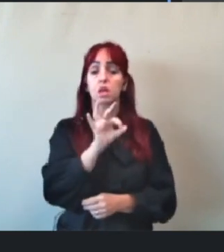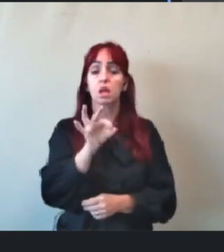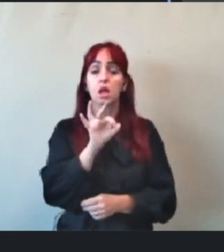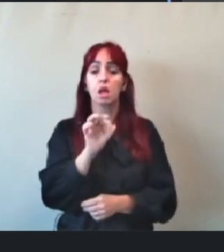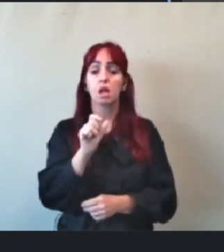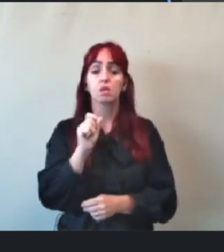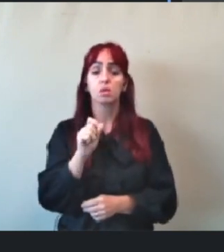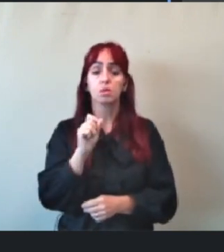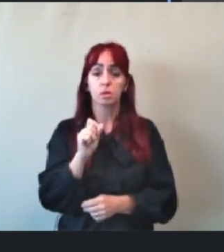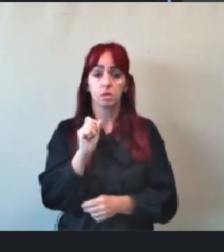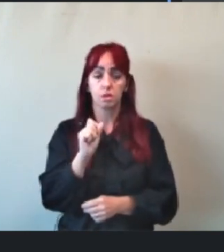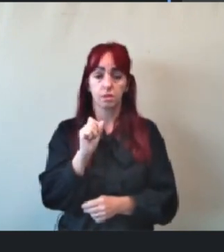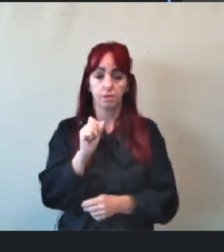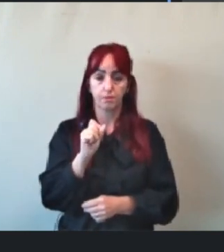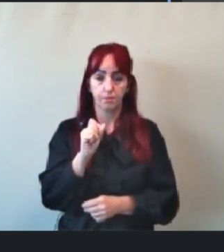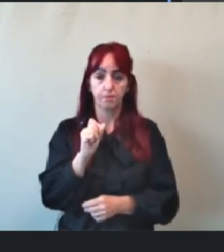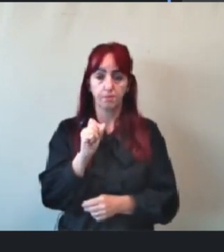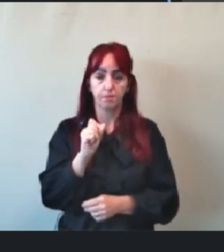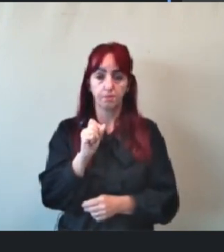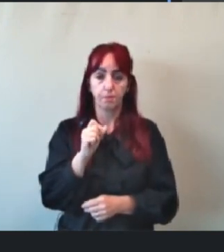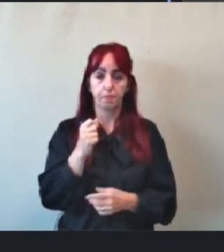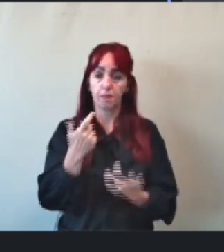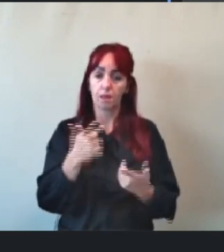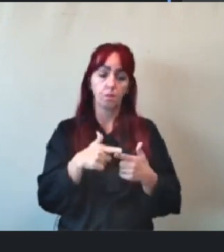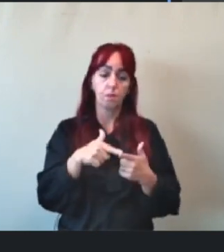questão da circulação em si.